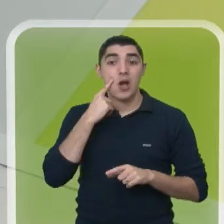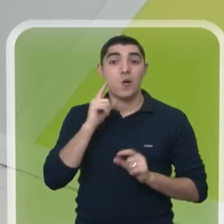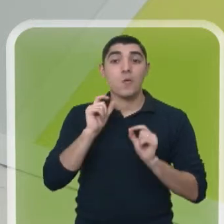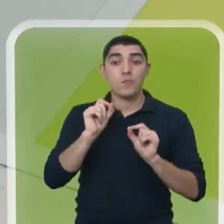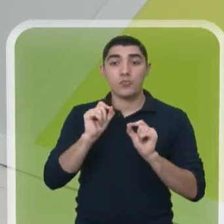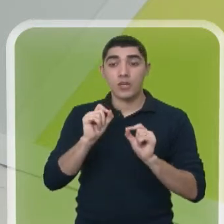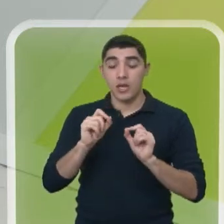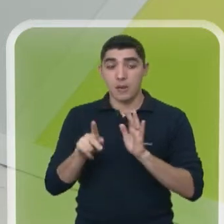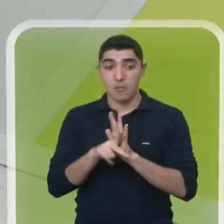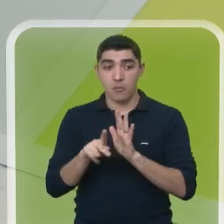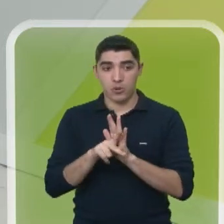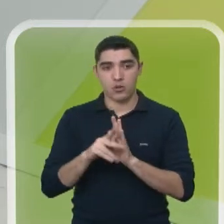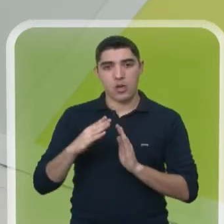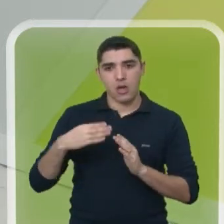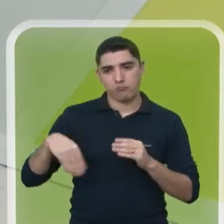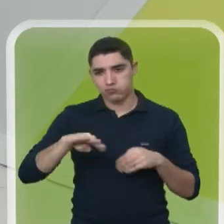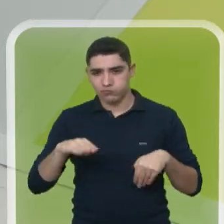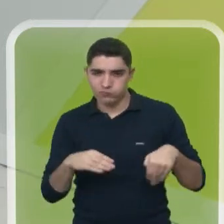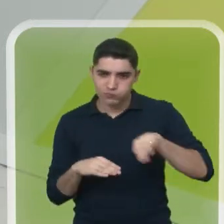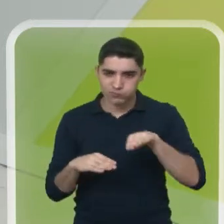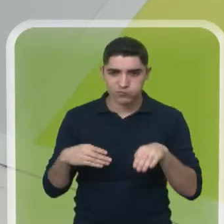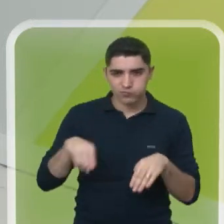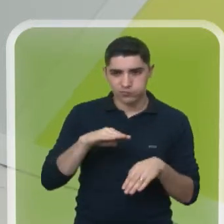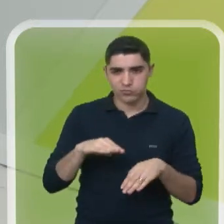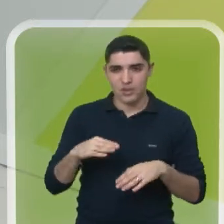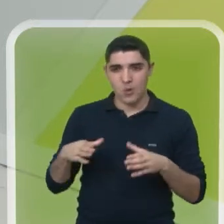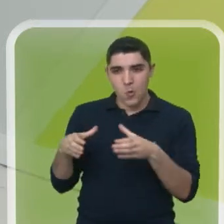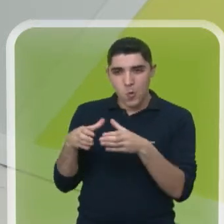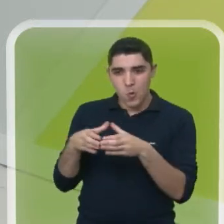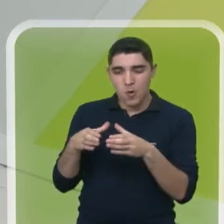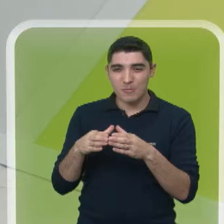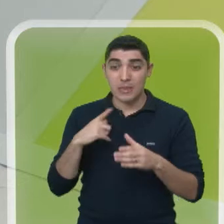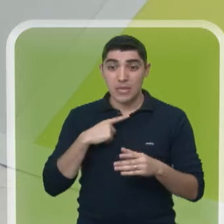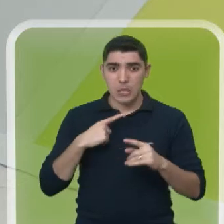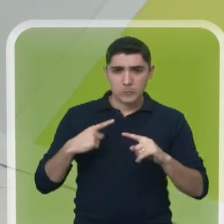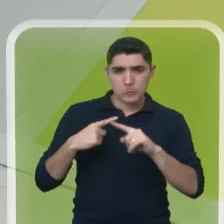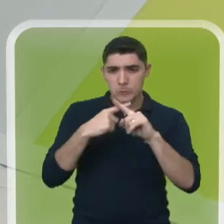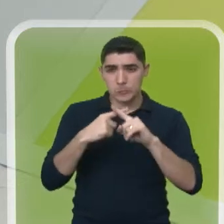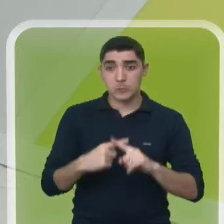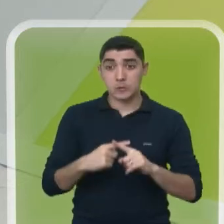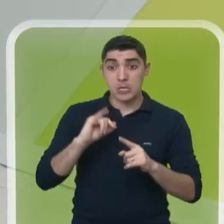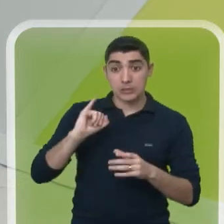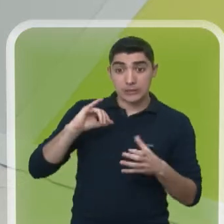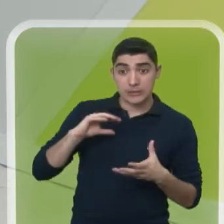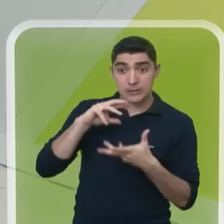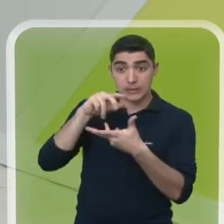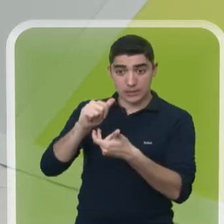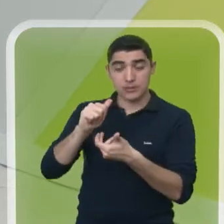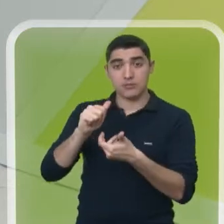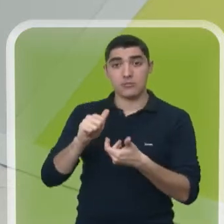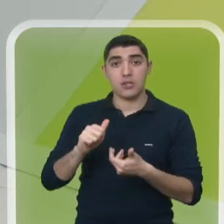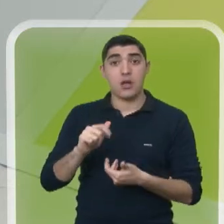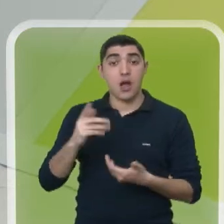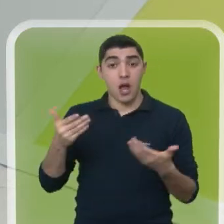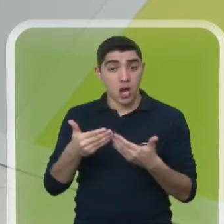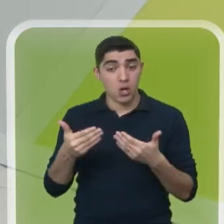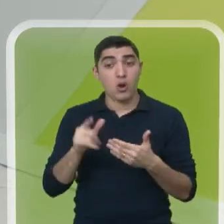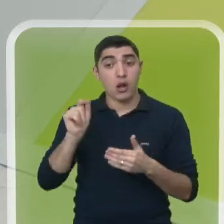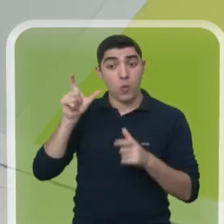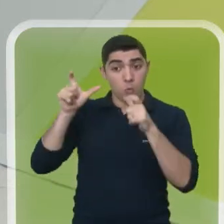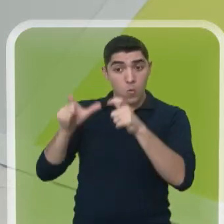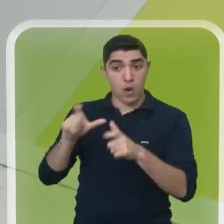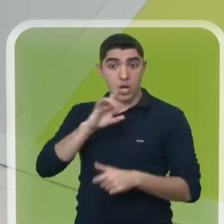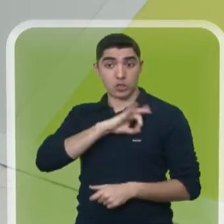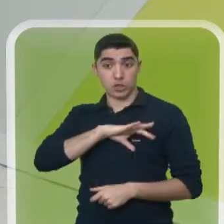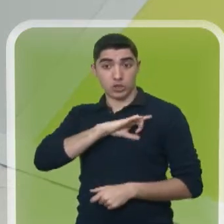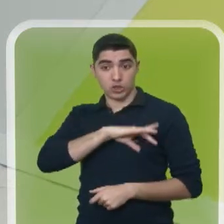equipe de Taekwondo de São José dos Campos voltou a se destacar em uma competição internacional. Dessa vez foi a disputa lá no Chile,